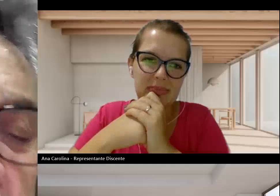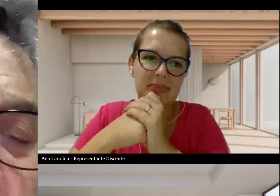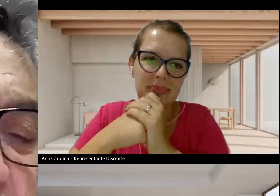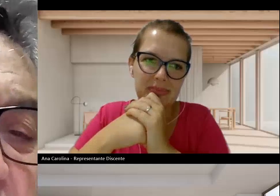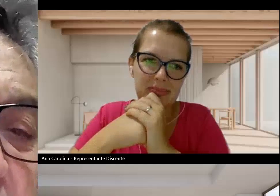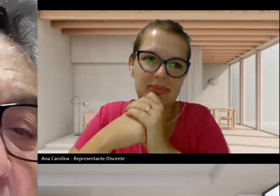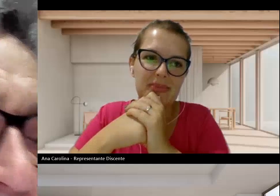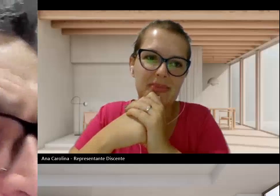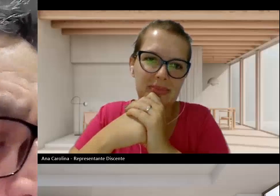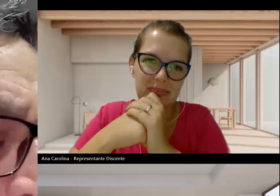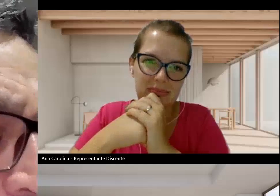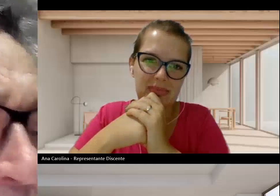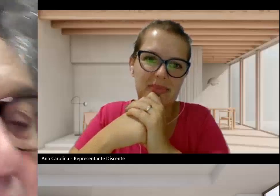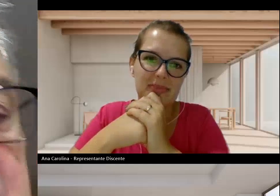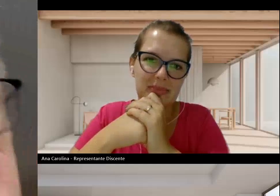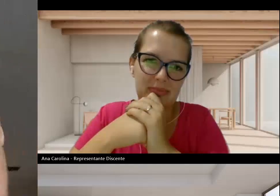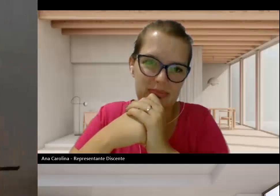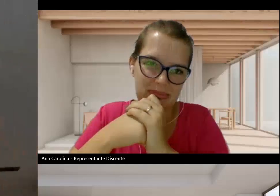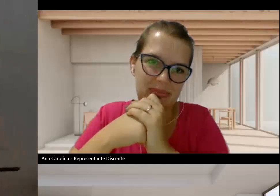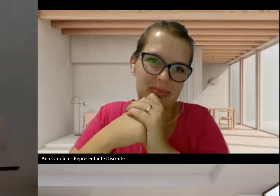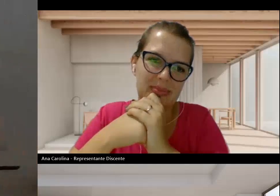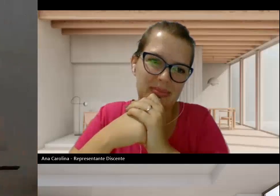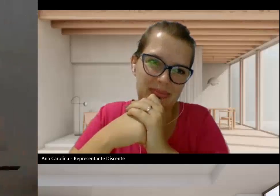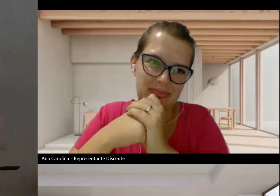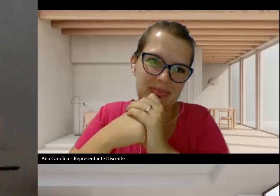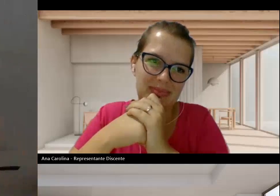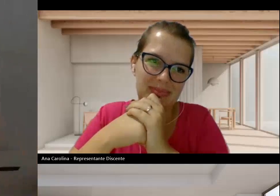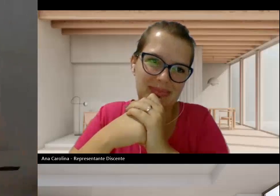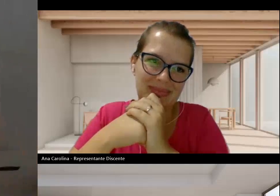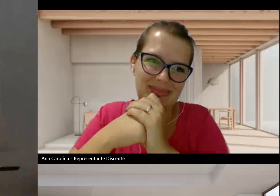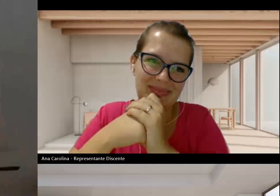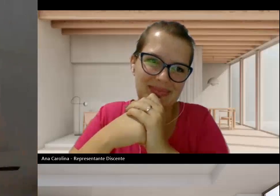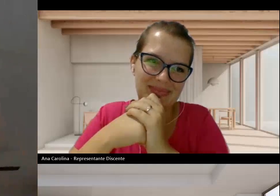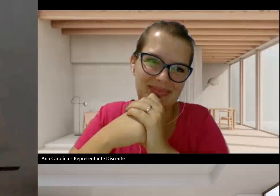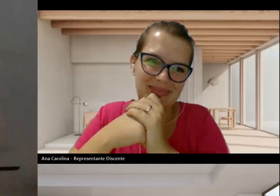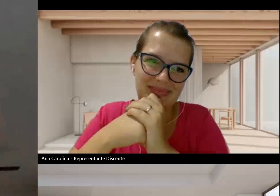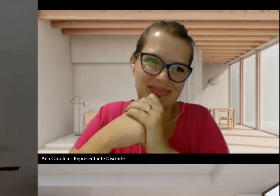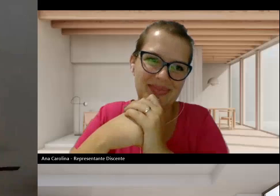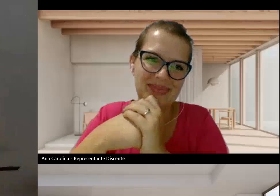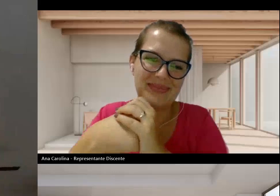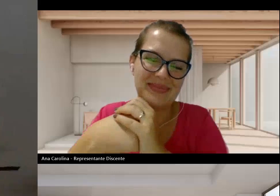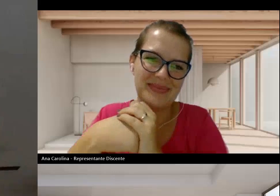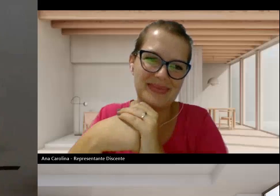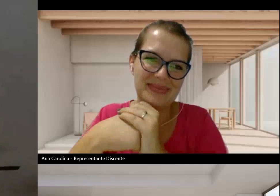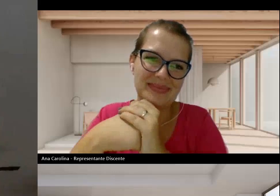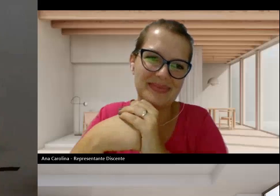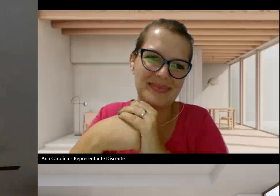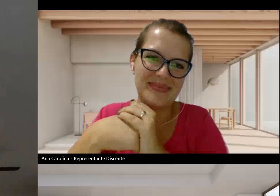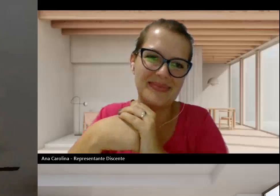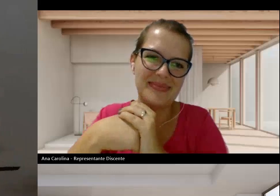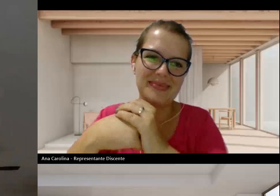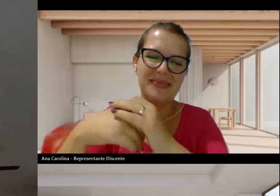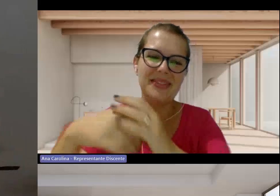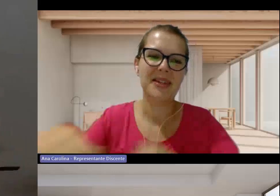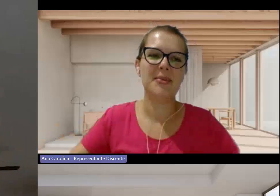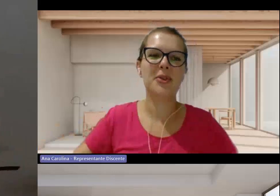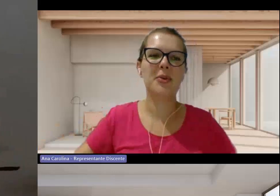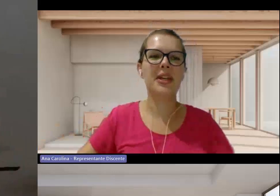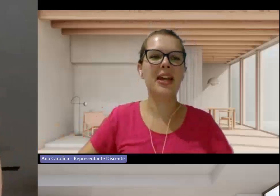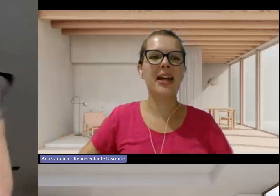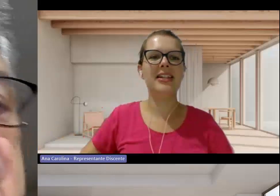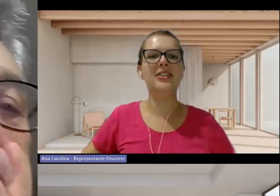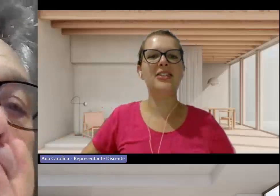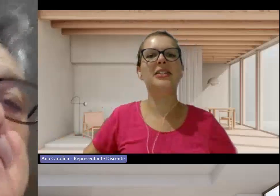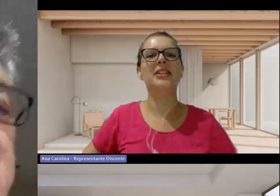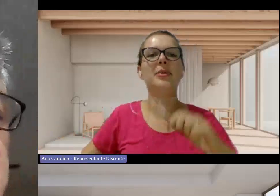áreas também, pode entrar em contato, eu tenho o maior prazer de orientar, quem sabe até fazer algum trabalho junto, tá bom?